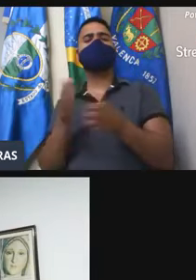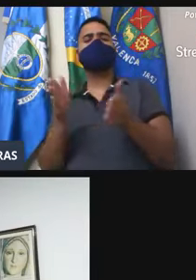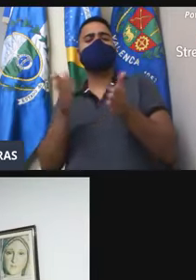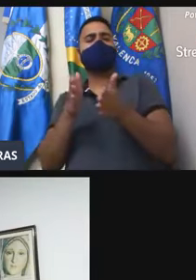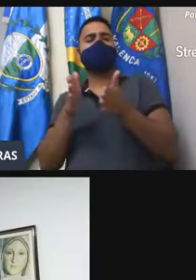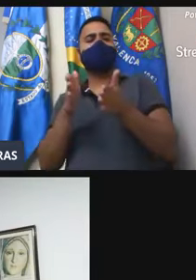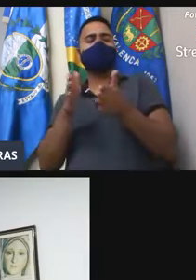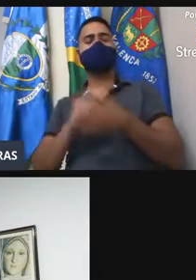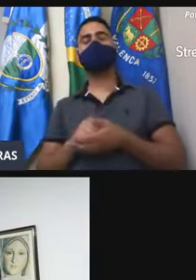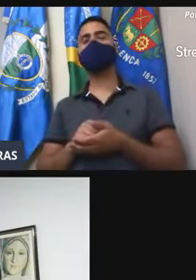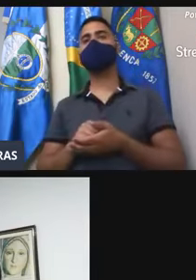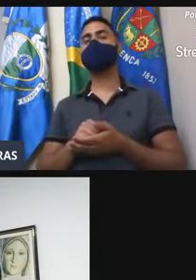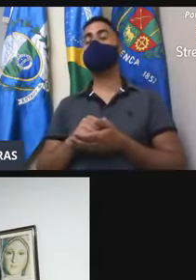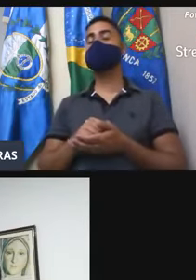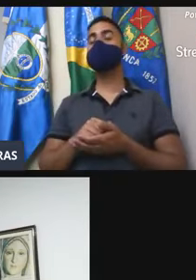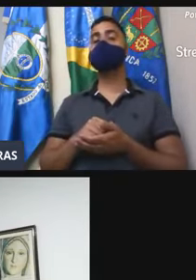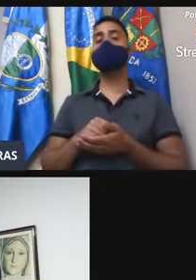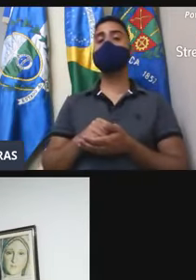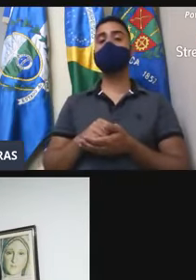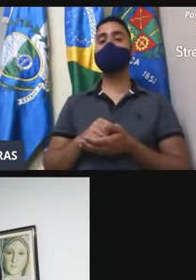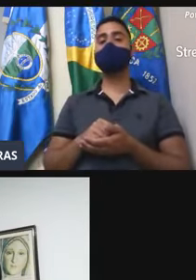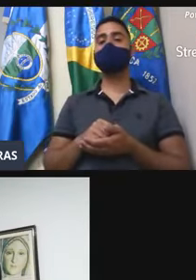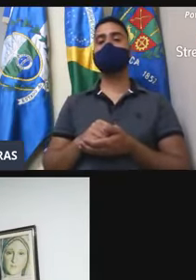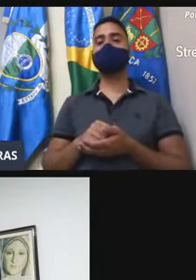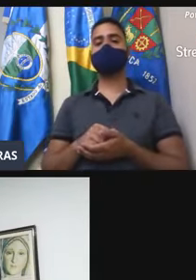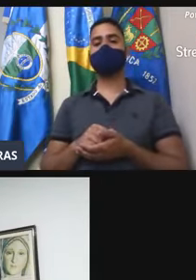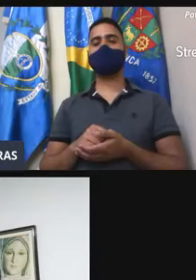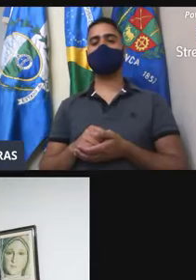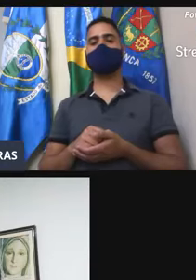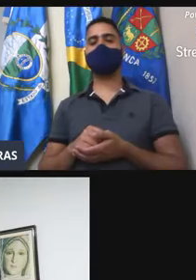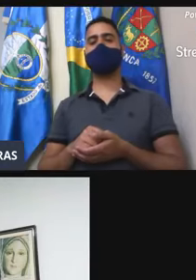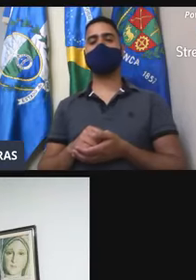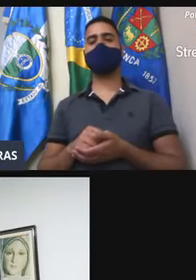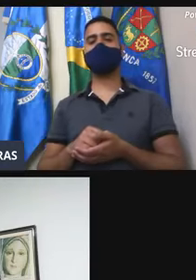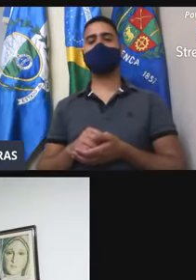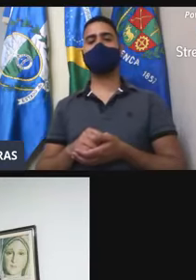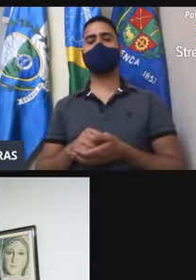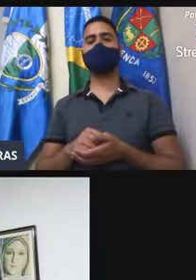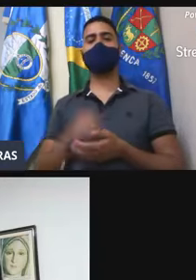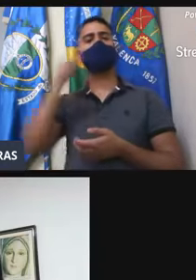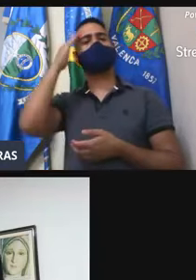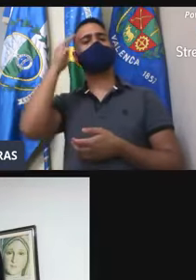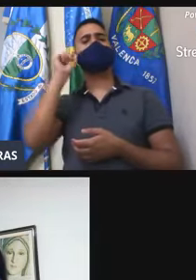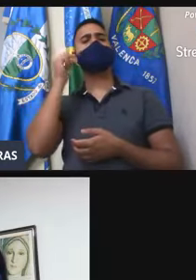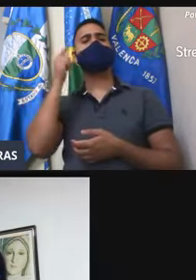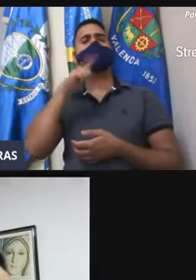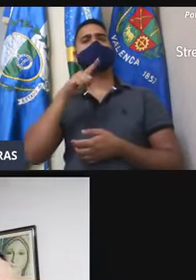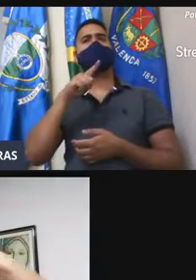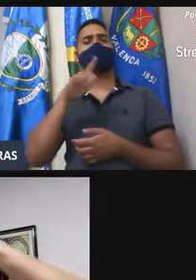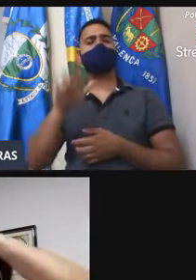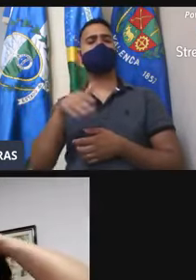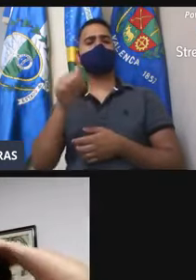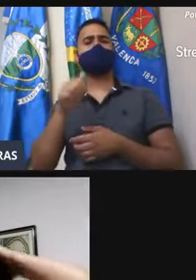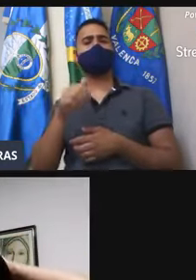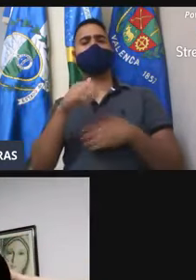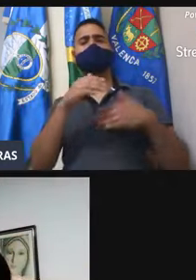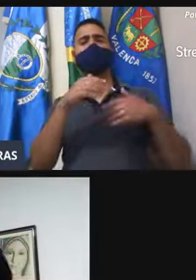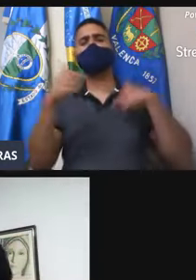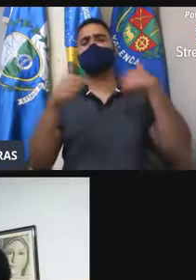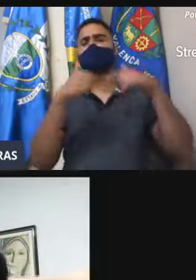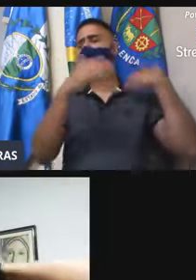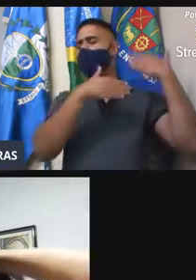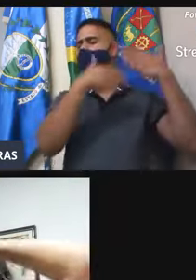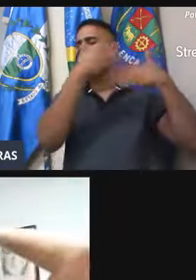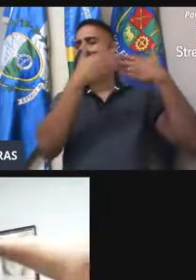secretaria. A gente viu que você conseguiu dar uma condição de organização muito mais eficiente do que a gente vinha trabalhando dentro